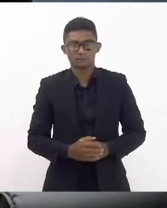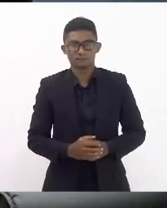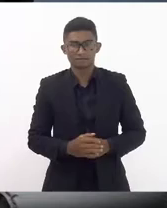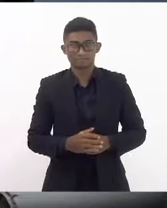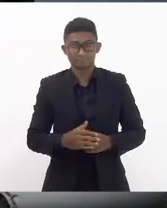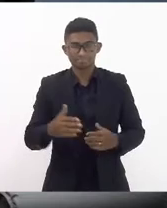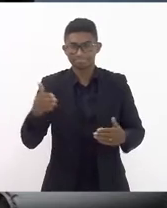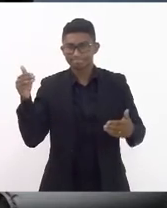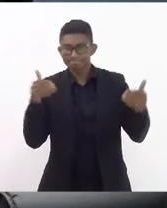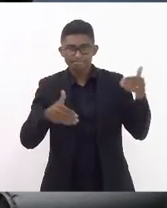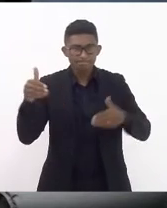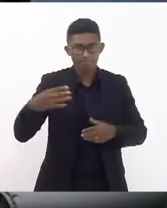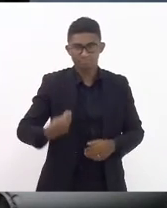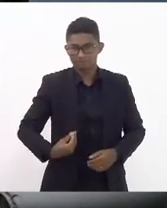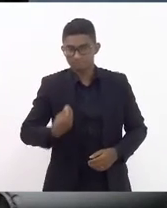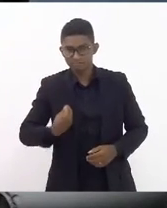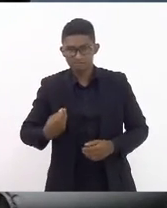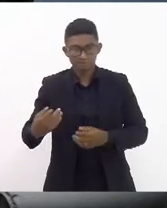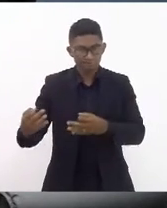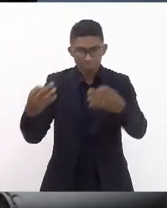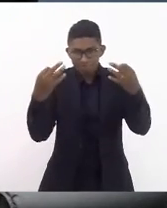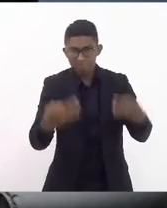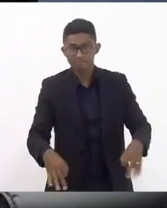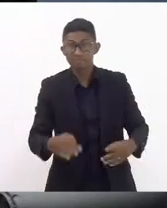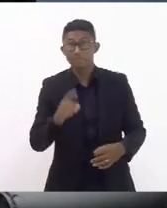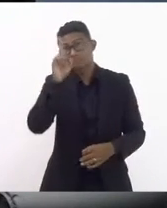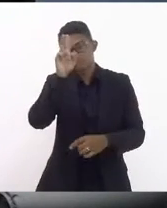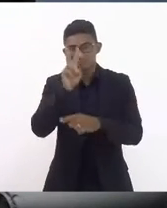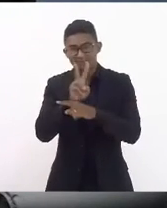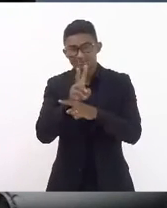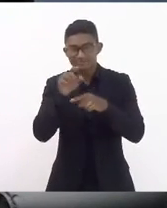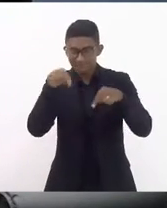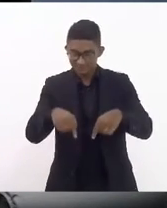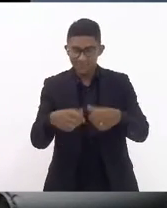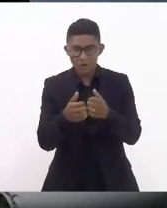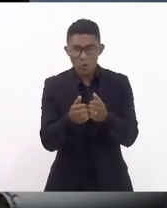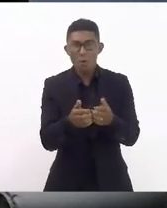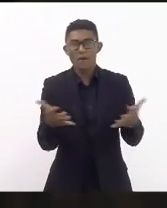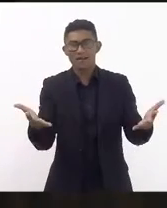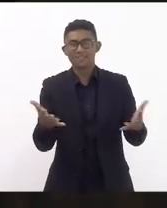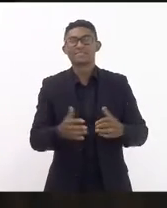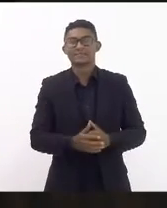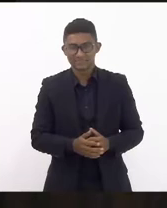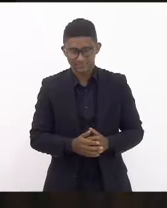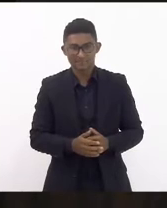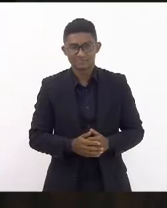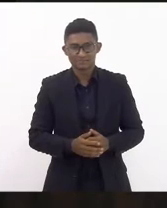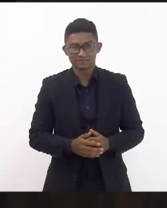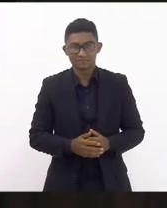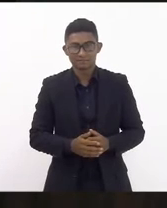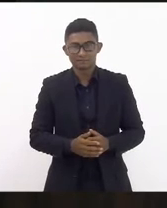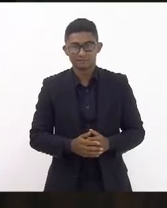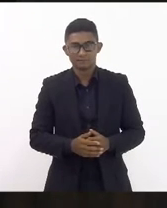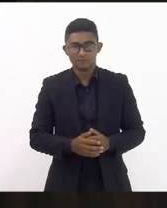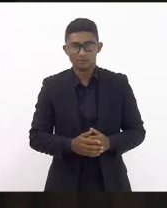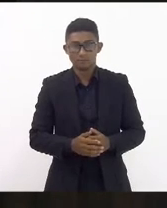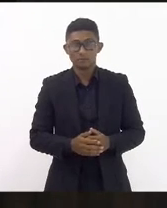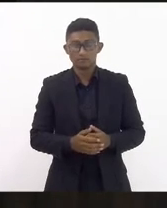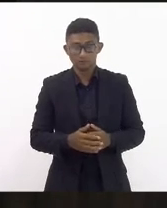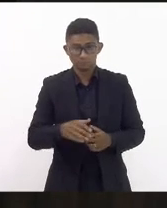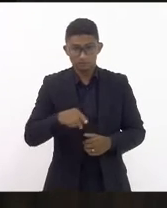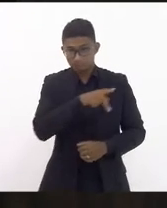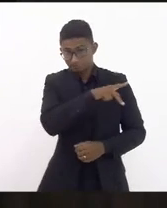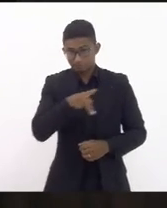Havendo número legal e sobre a proteção de Deus, iniciamos os nossos trabalhos. Está aberta a sessão. A